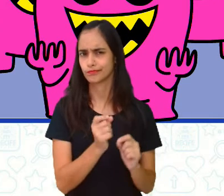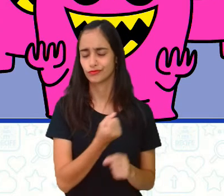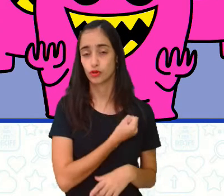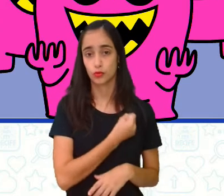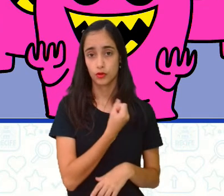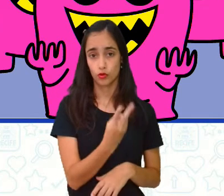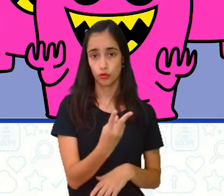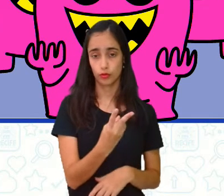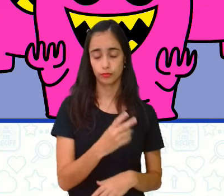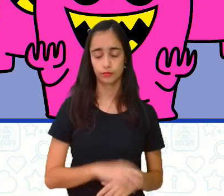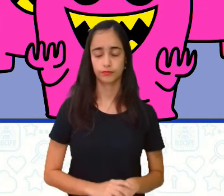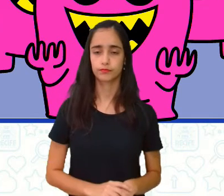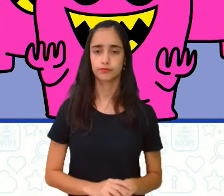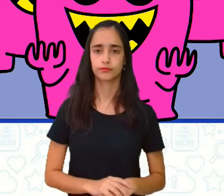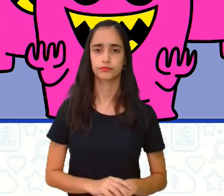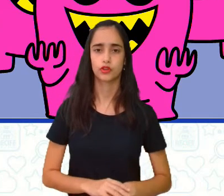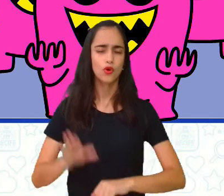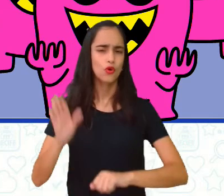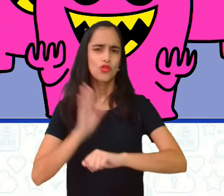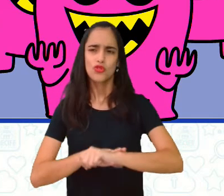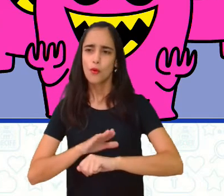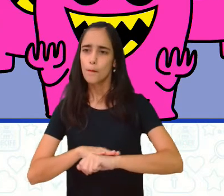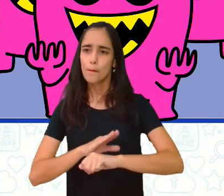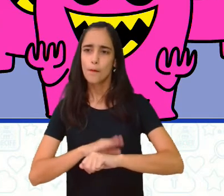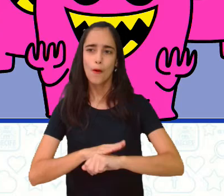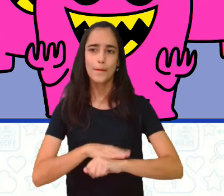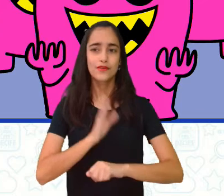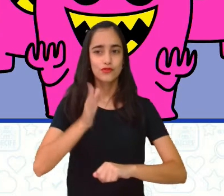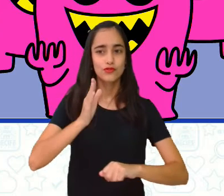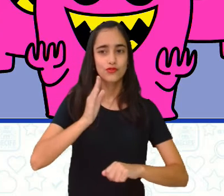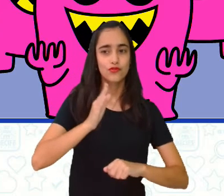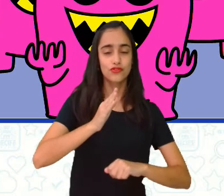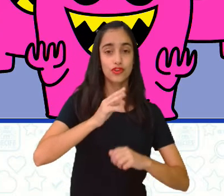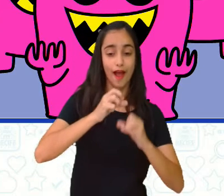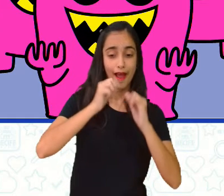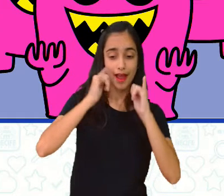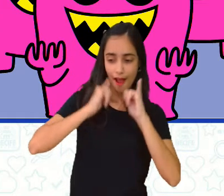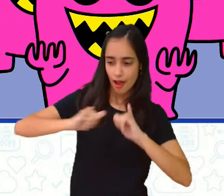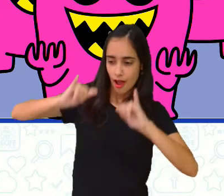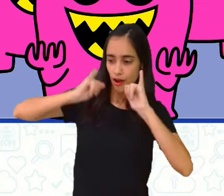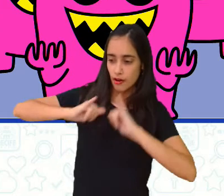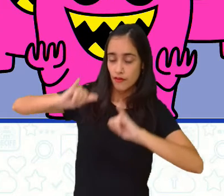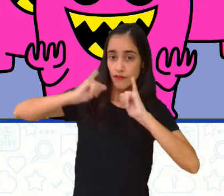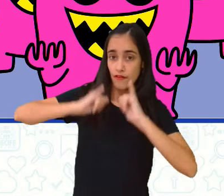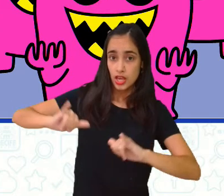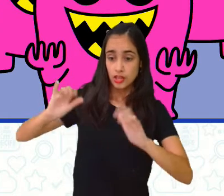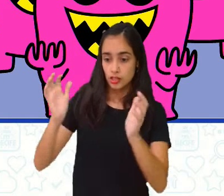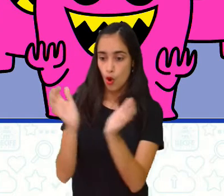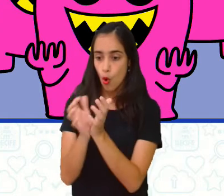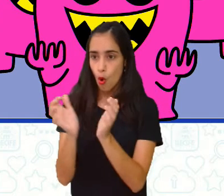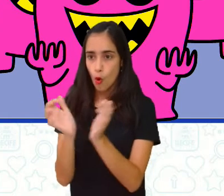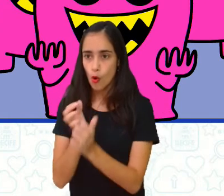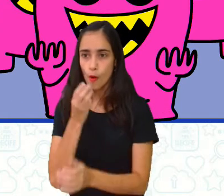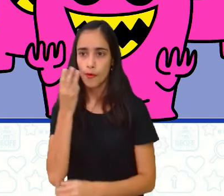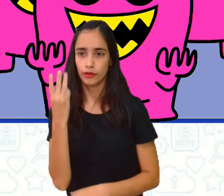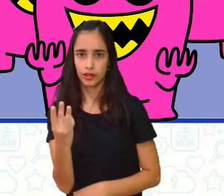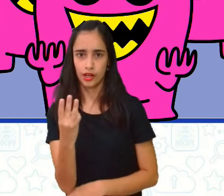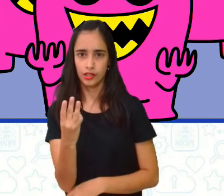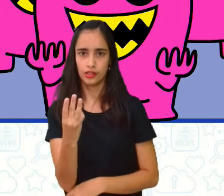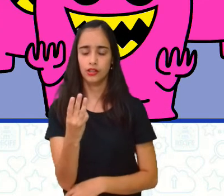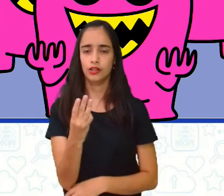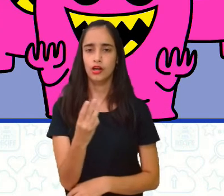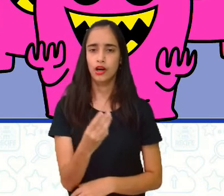né, vai imediatamente mandar uma mensagem também para esse grupo de ação, que é o grupo que